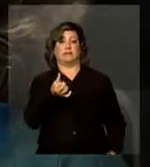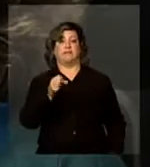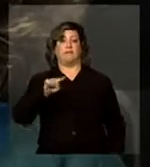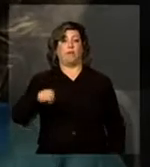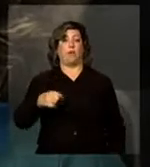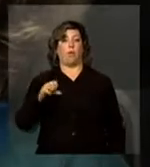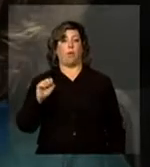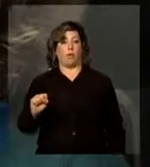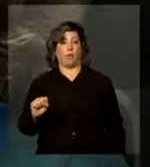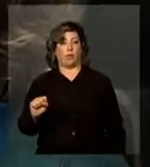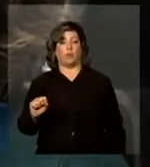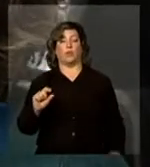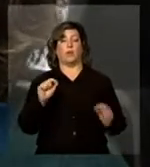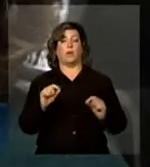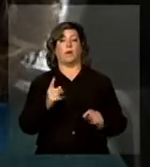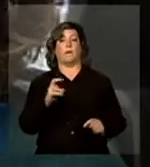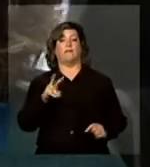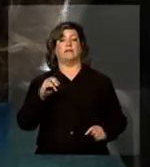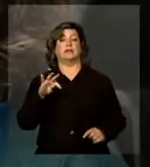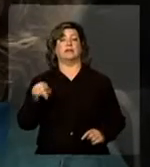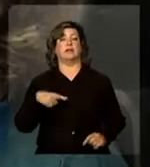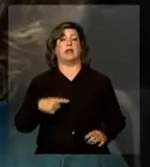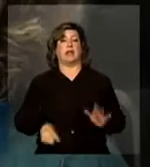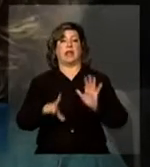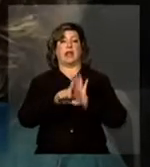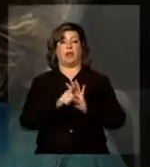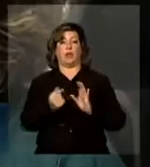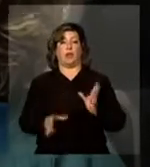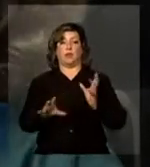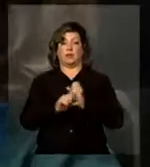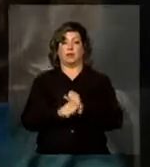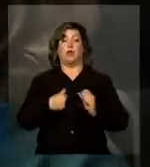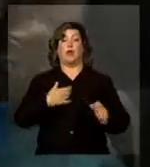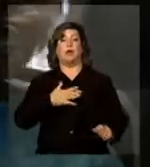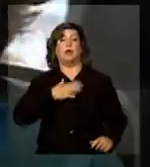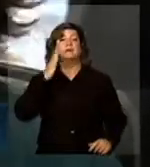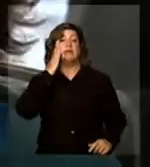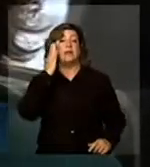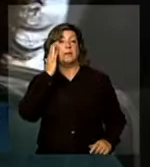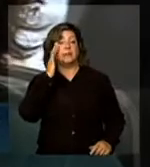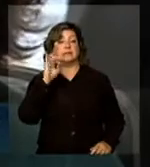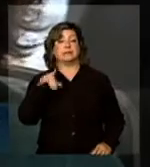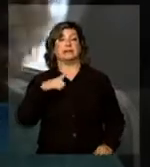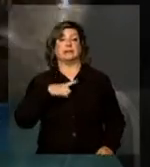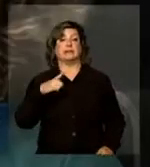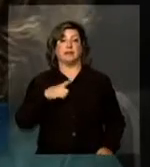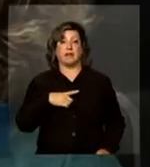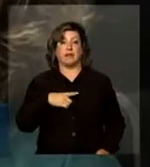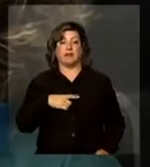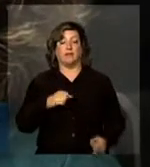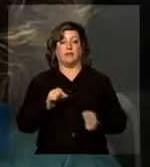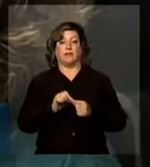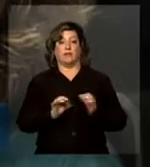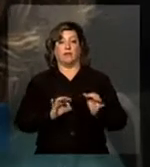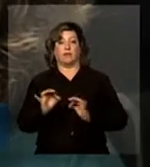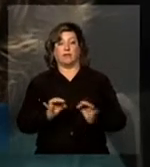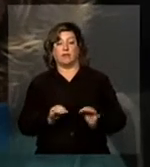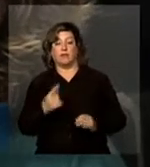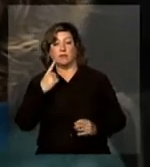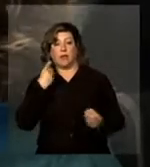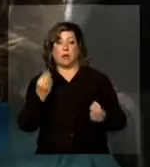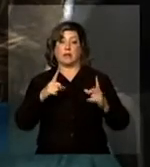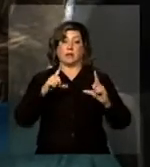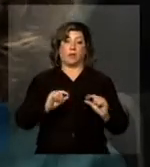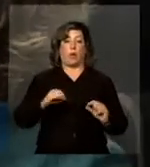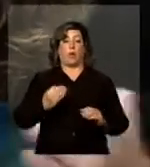176,8 do que está previsto na lei orçamentária. Mas eu gostaria de saber se houve um remanejamento de concessões e dividendos, se diminuiu